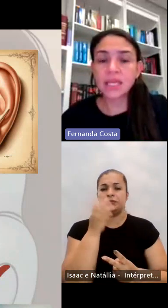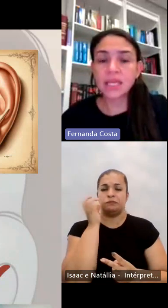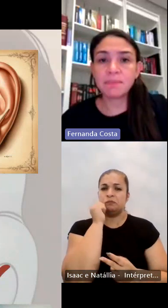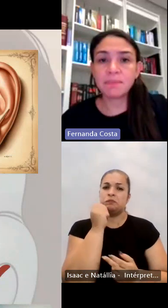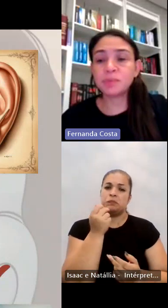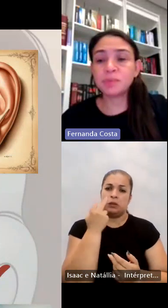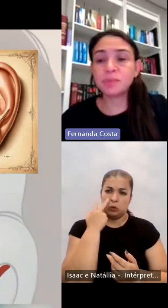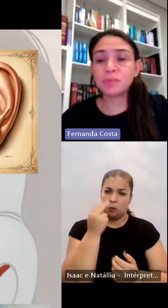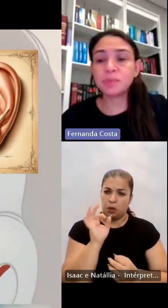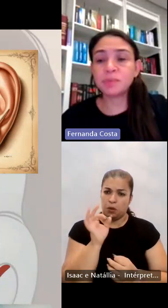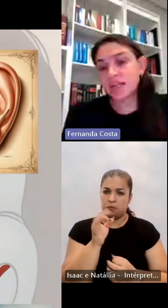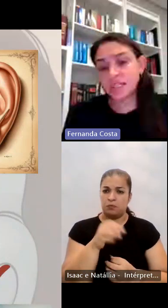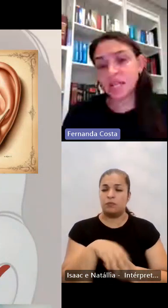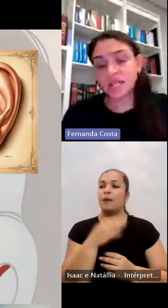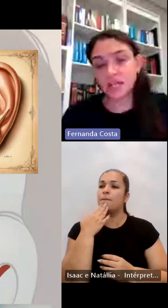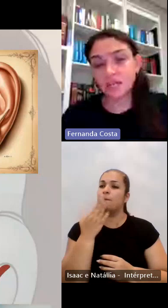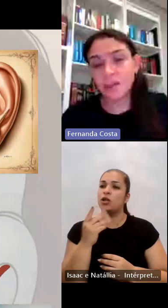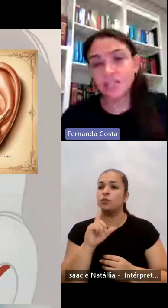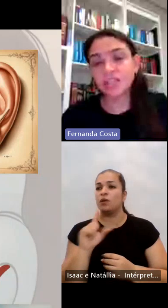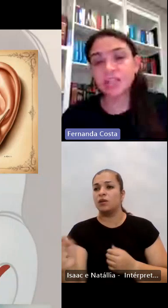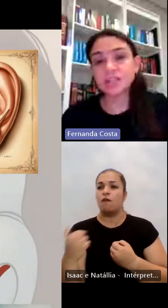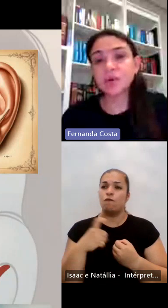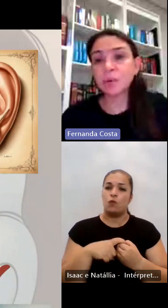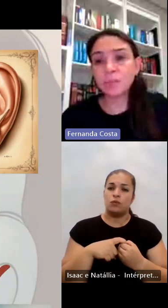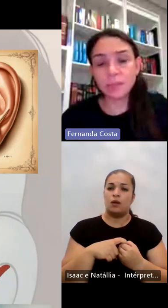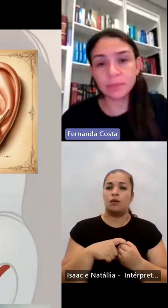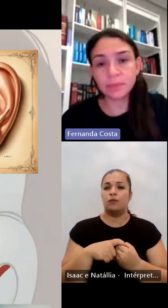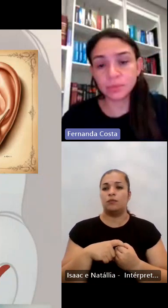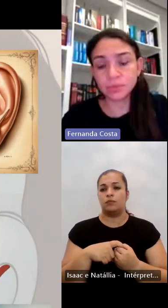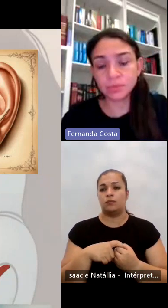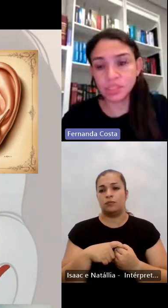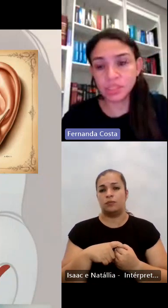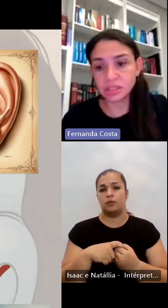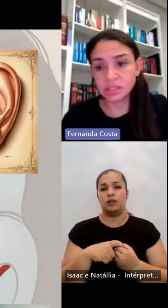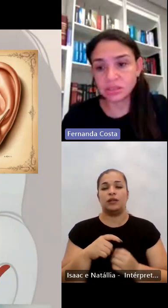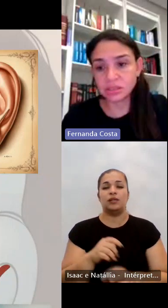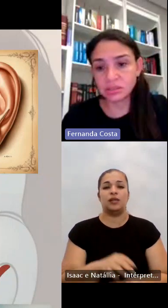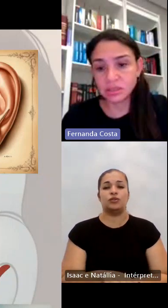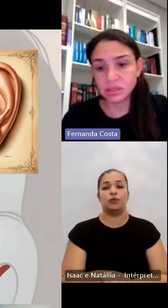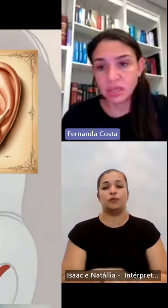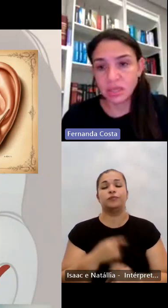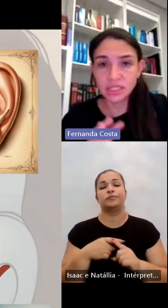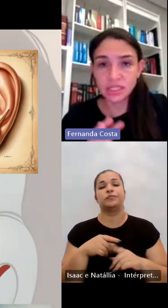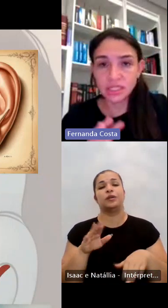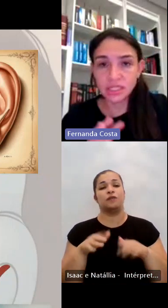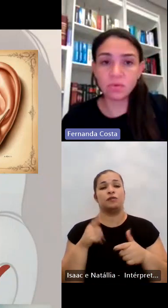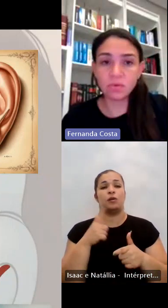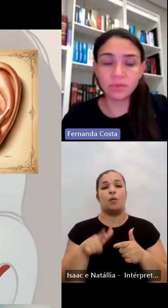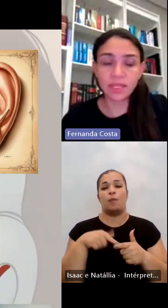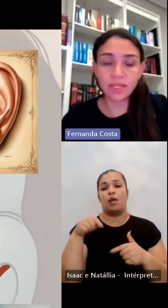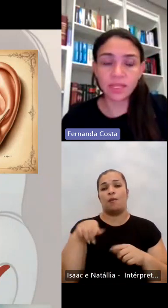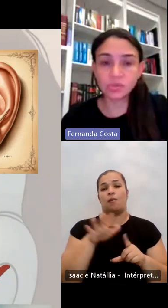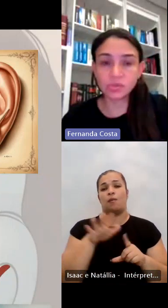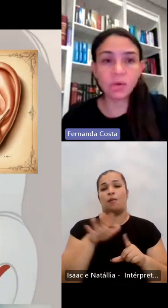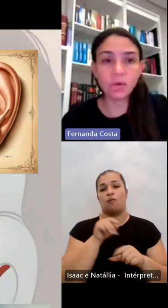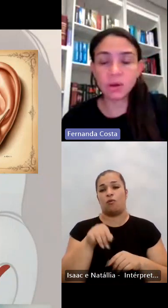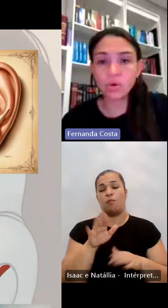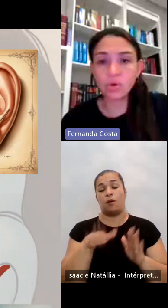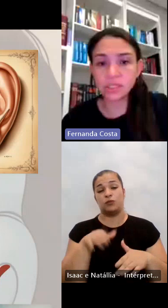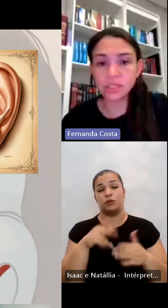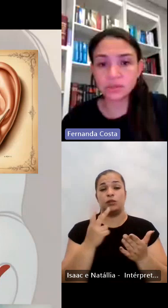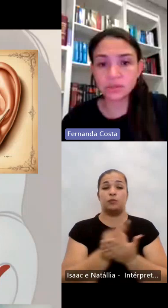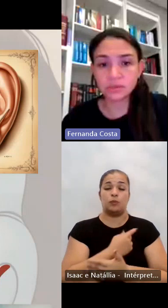Beleza. Aqui, pede para eles entrarem e saírem novamente, que às vezes é um problema do Teams. Às vezes deu algum delay no som,